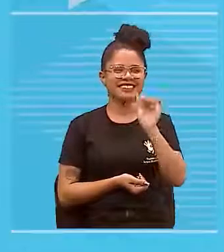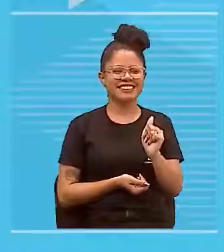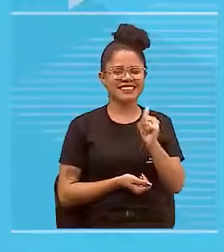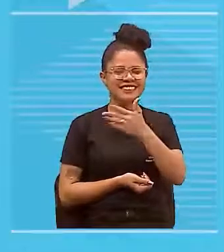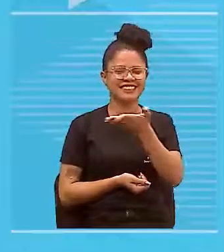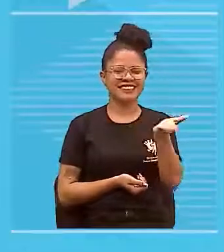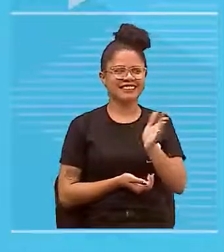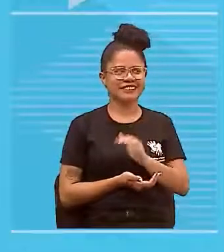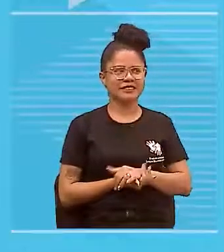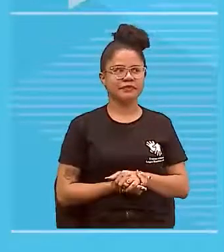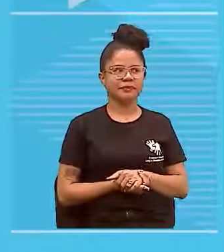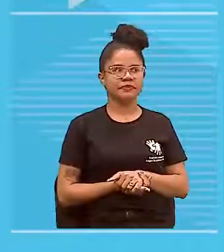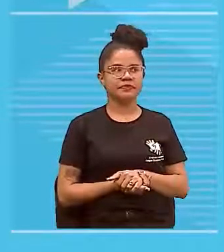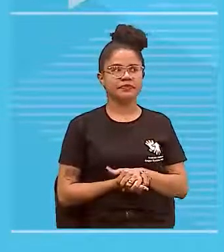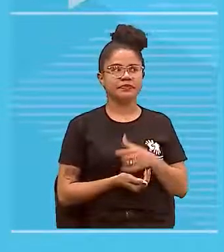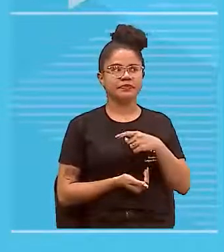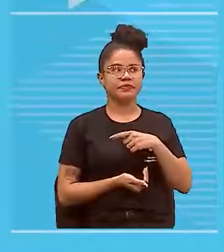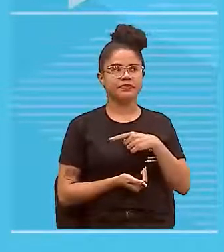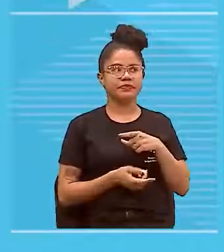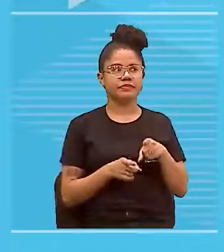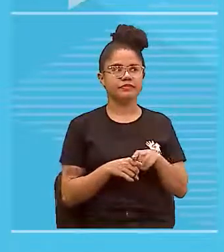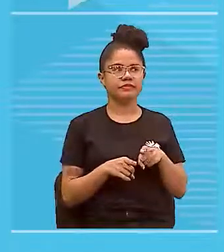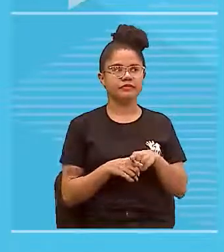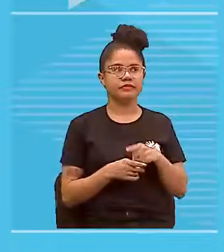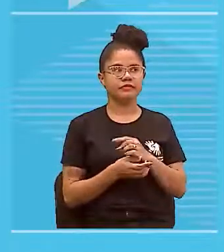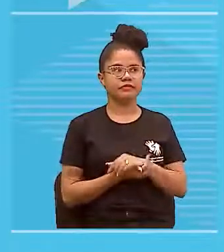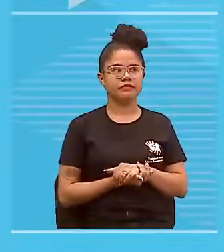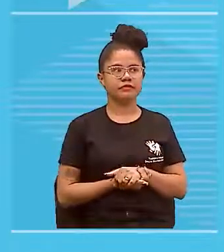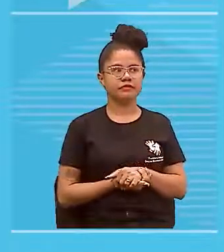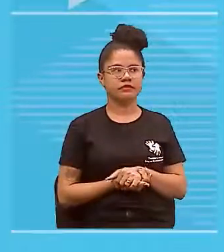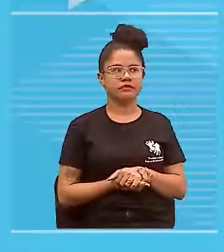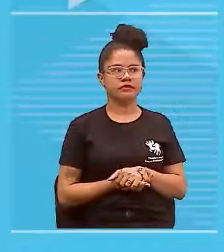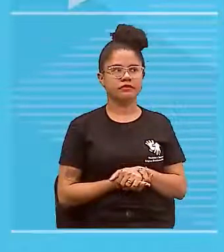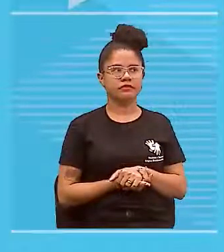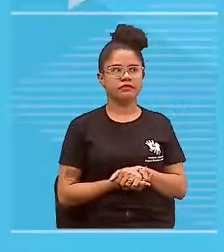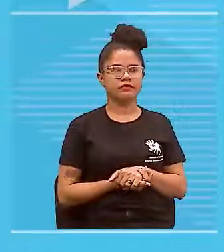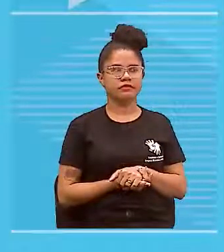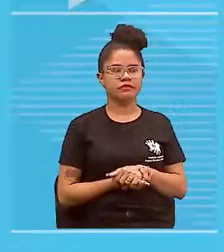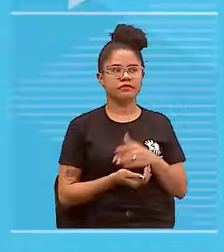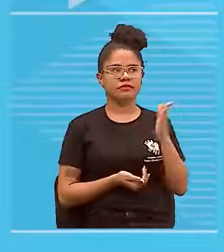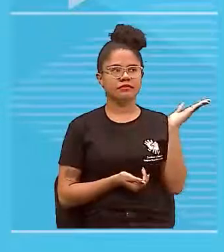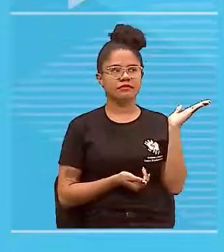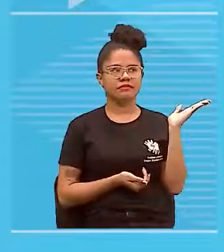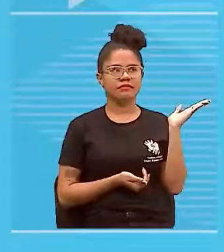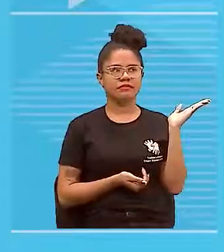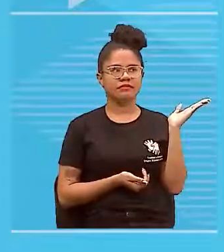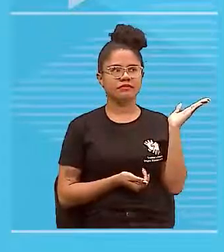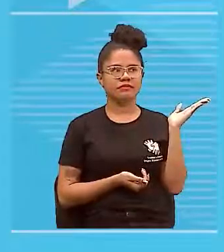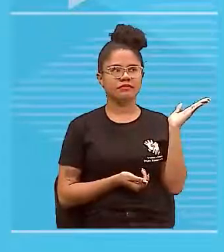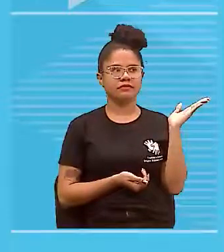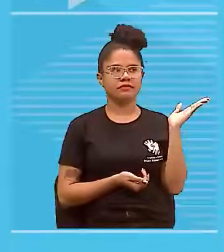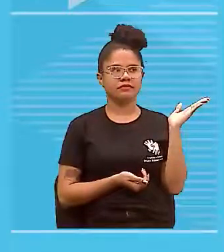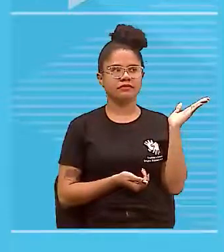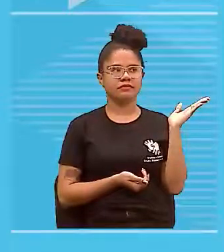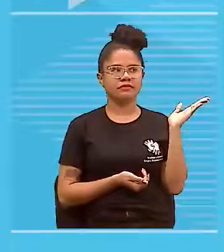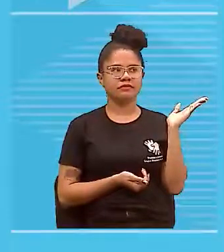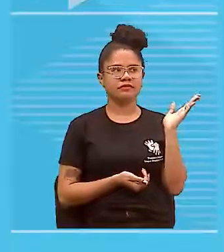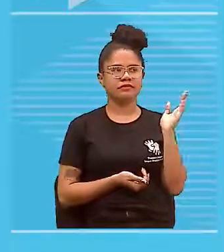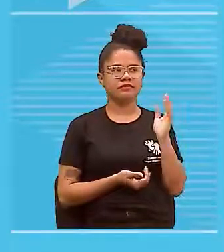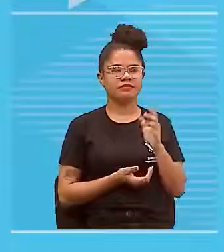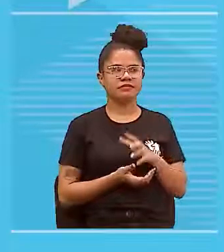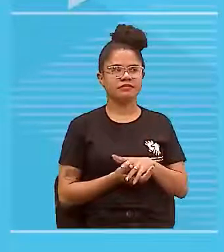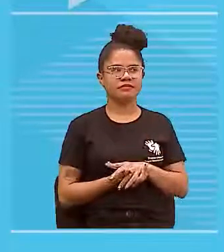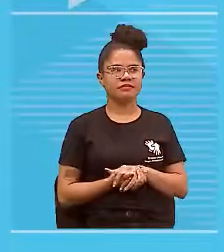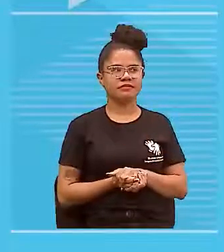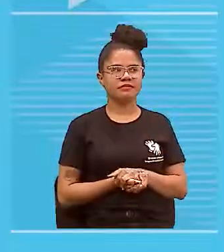vamos ver se eu ah rapaz aqui tem uma corda olha aqui ó para enforcar alguém aqui viu meu Deus